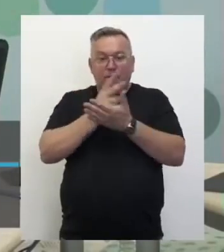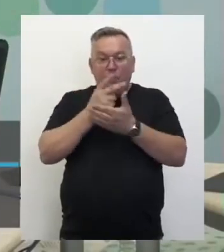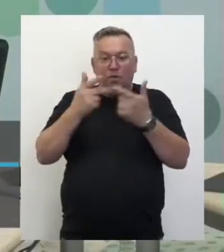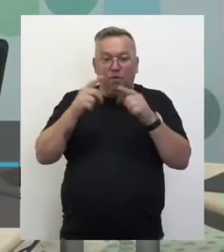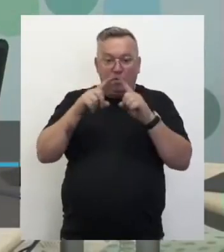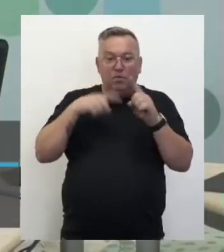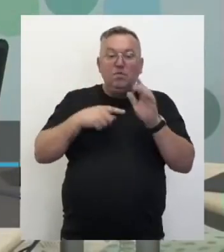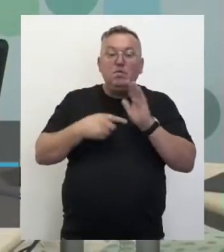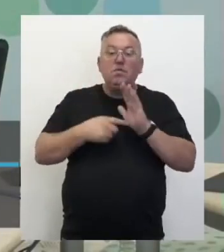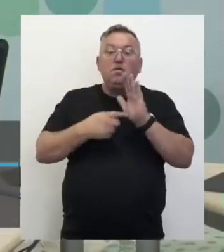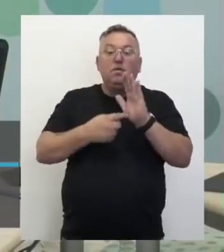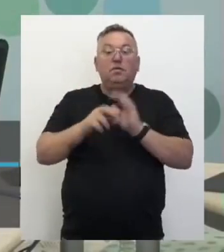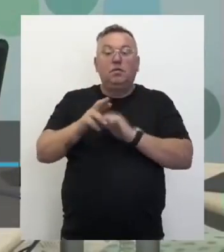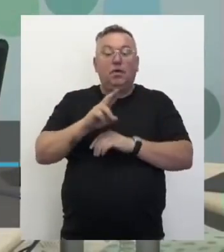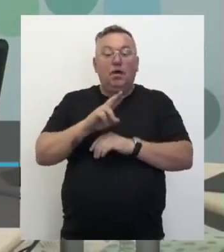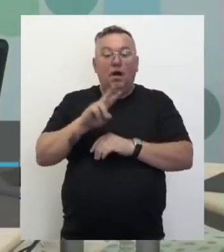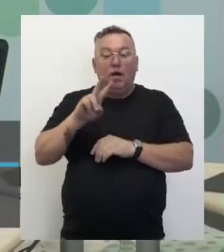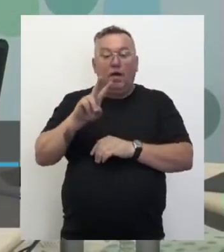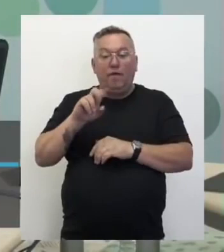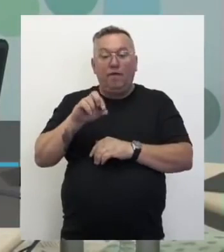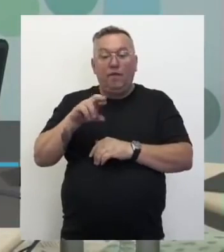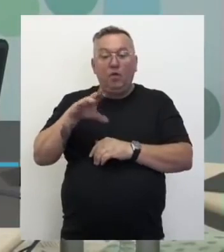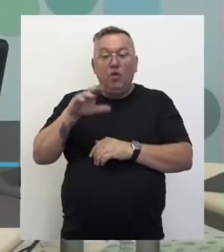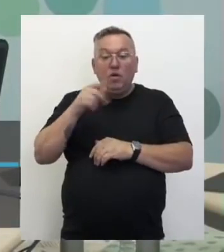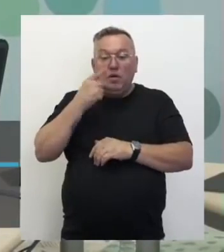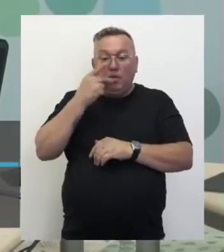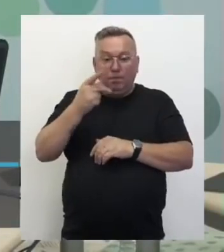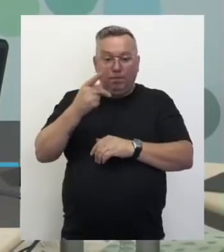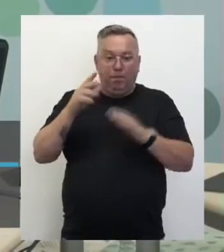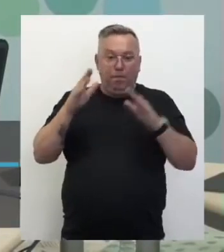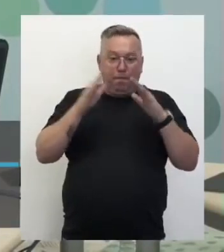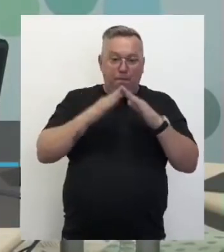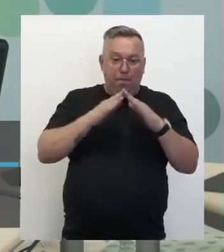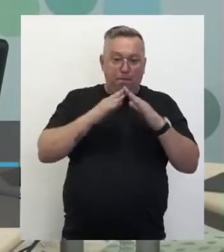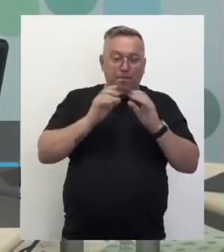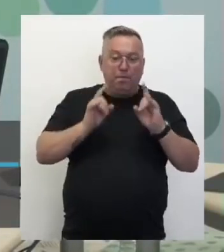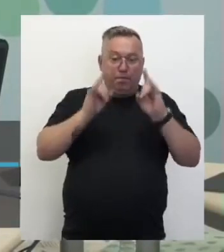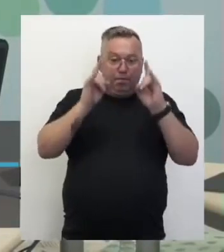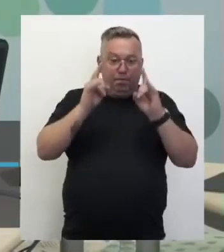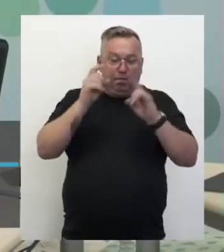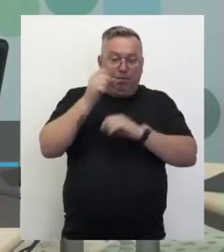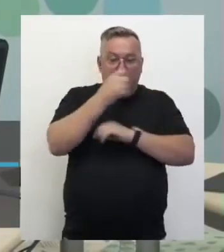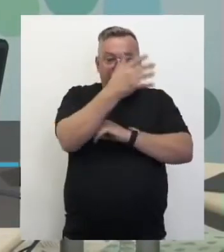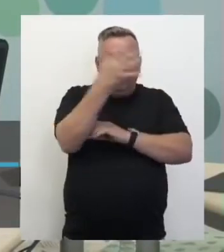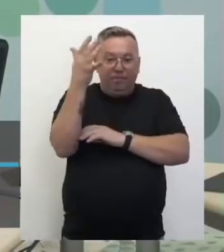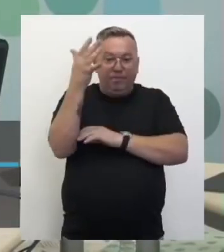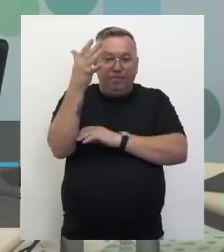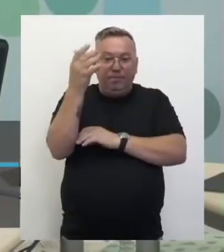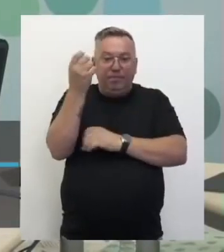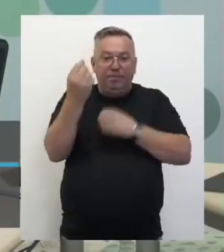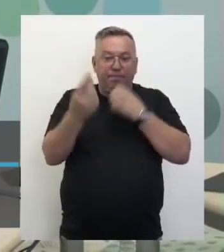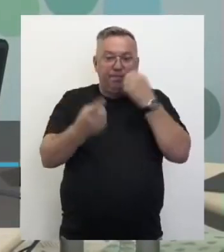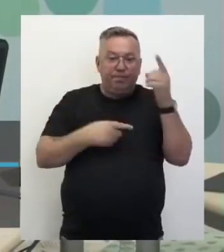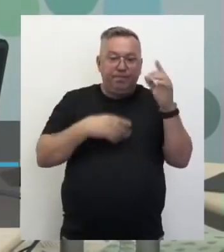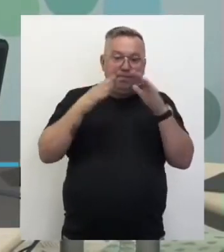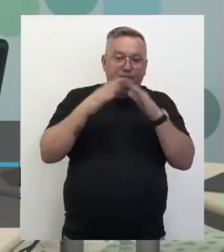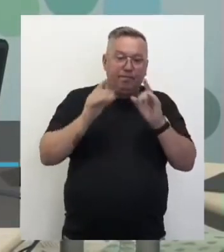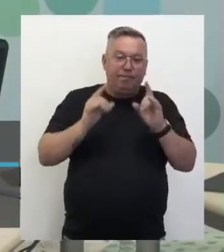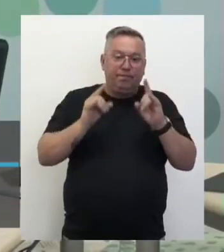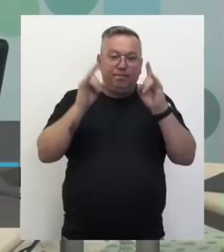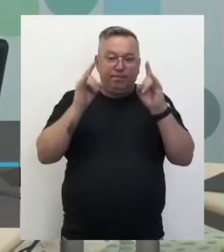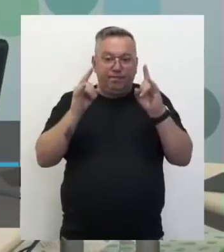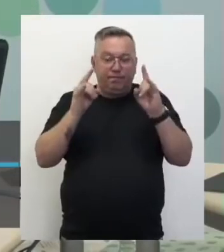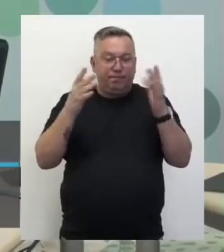mas eu vou destacar a resposta da Vitória, que ela observou casas, prédios e árvores. Alguns ficaram entre casas,